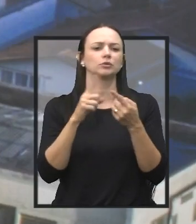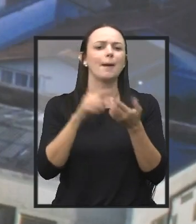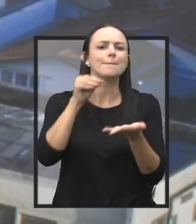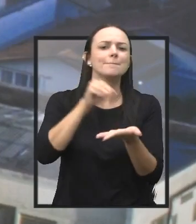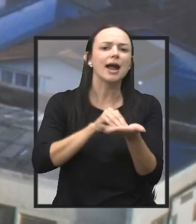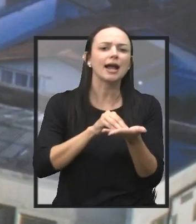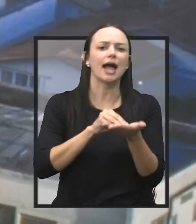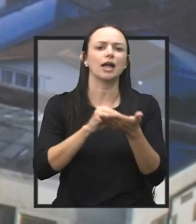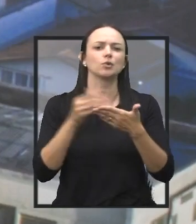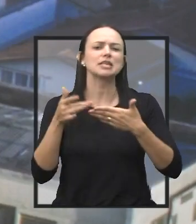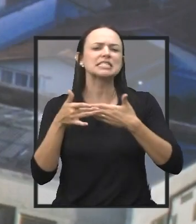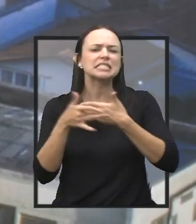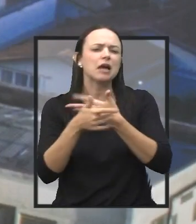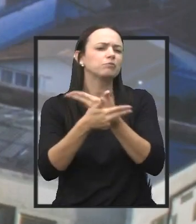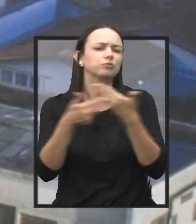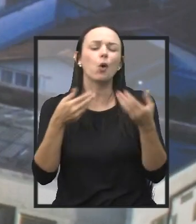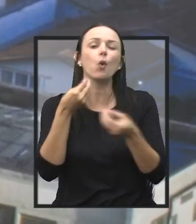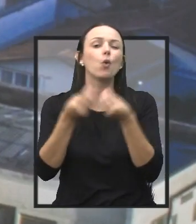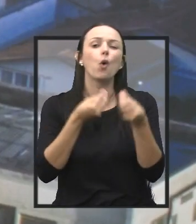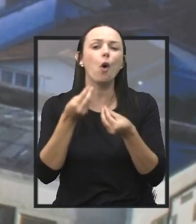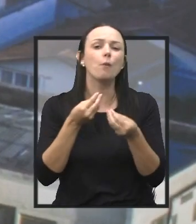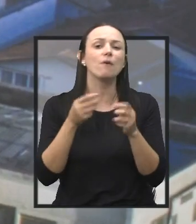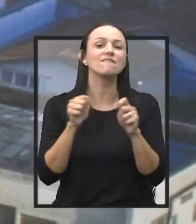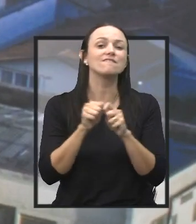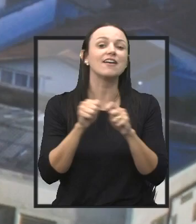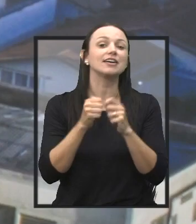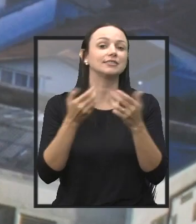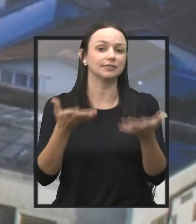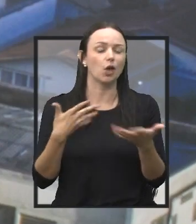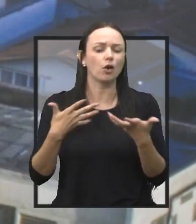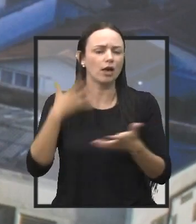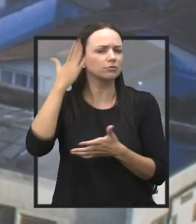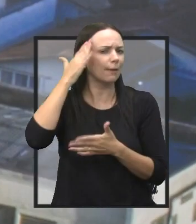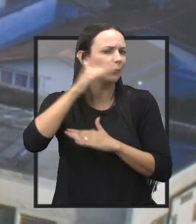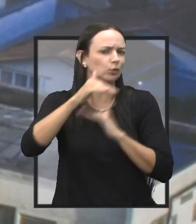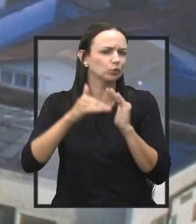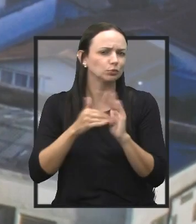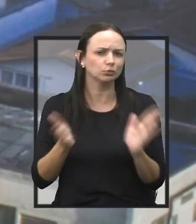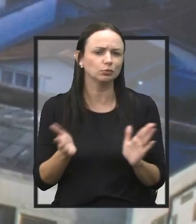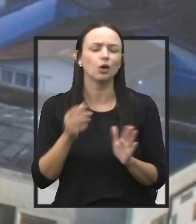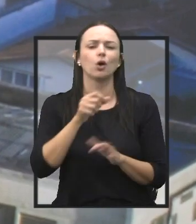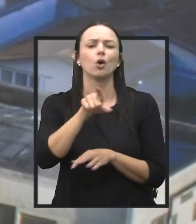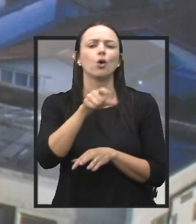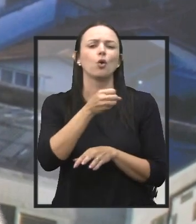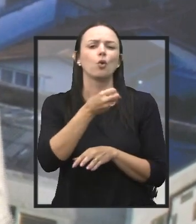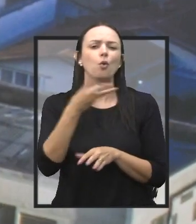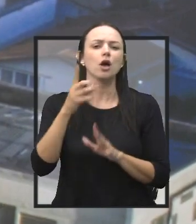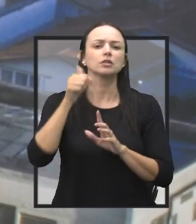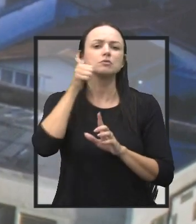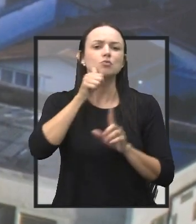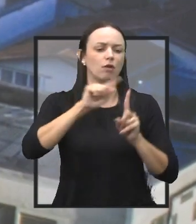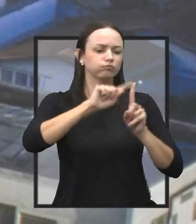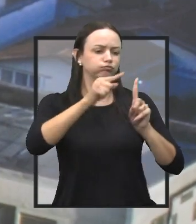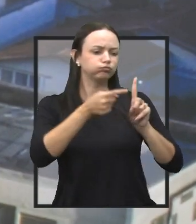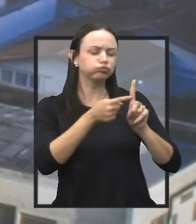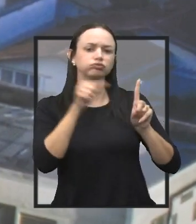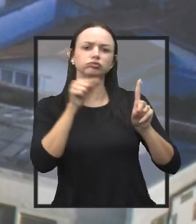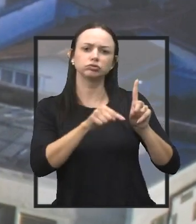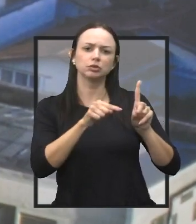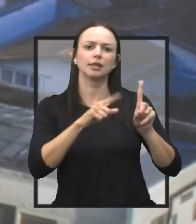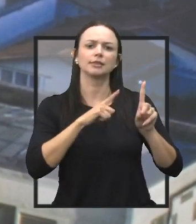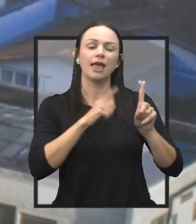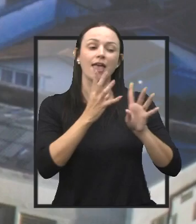marcados os exames e como eles estão sendo executados, né? Quantas gestantes estão sendo atendidas, porque a gente precisa acompanhar essa